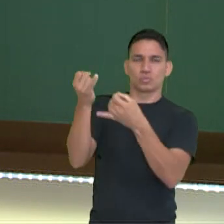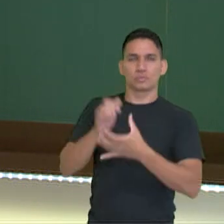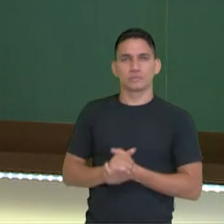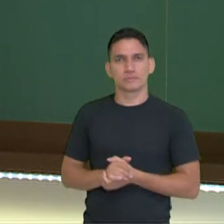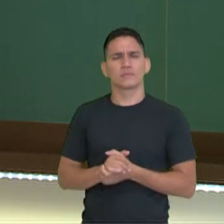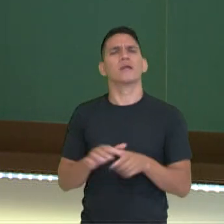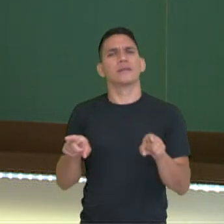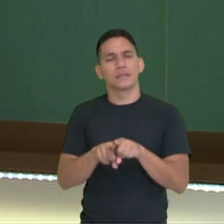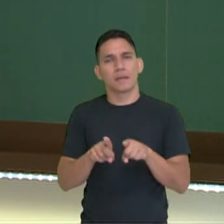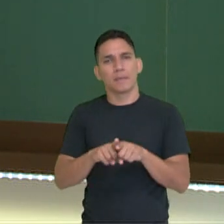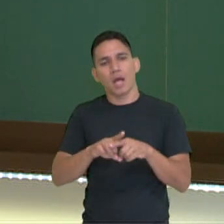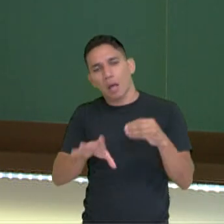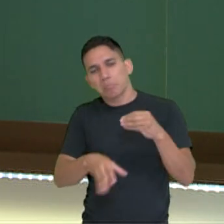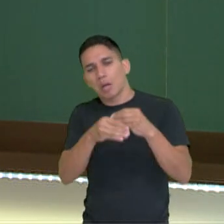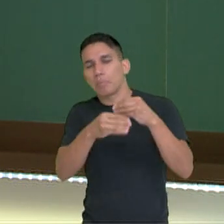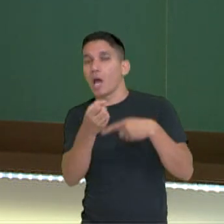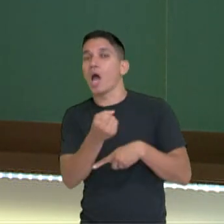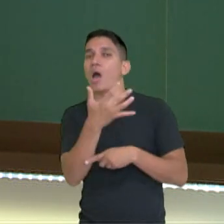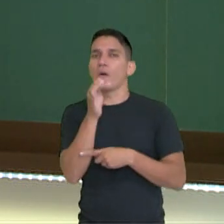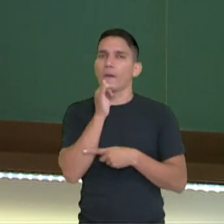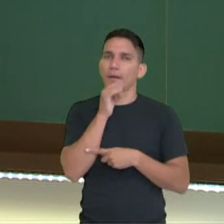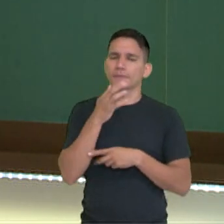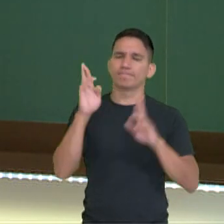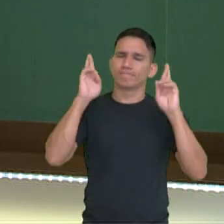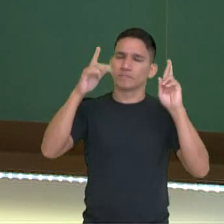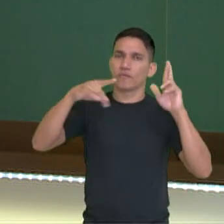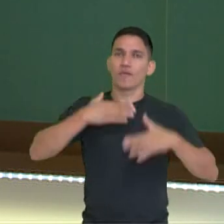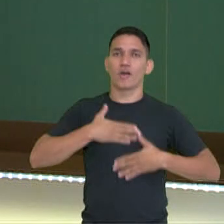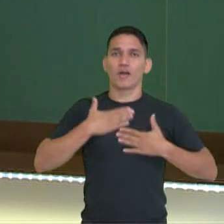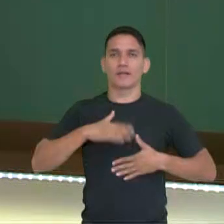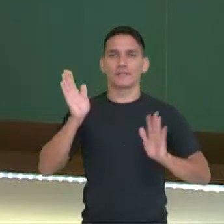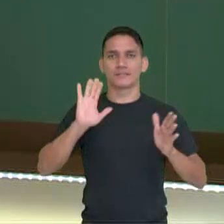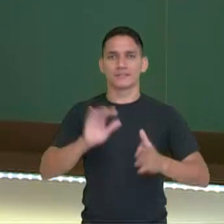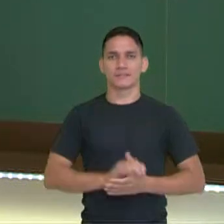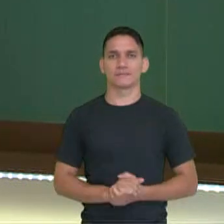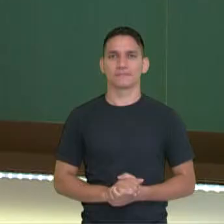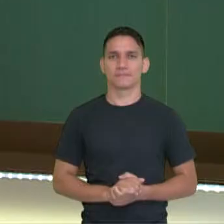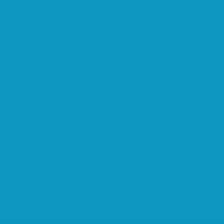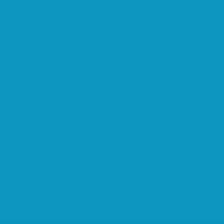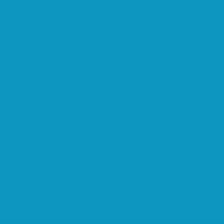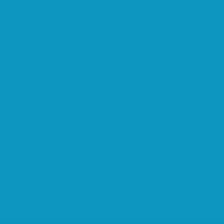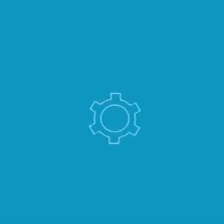compostos. Vimos mais alguns exemplos. Espero que vocês tenham gostado. Até breve.